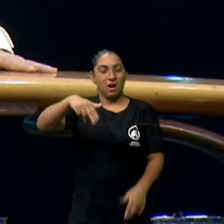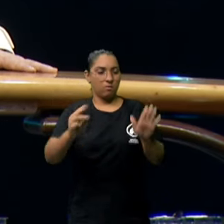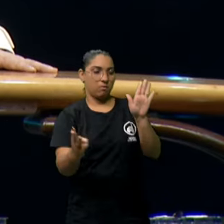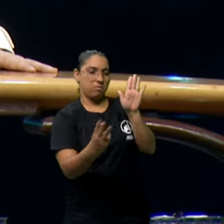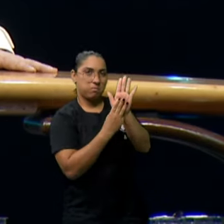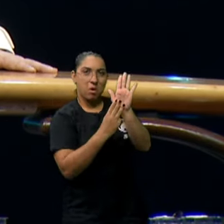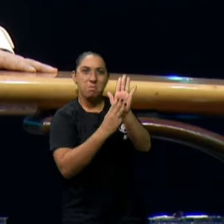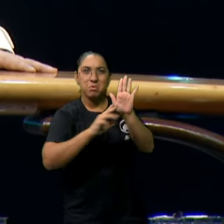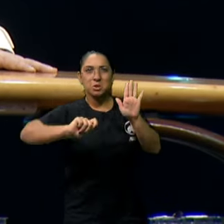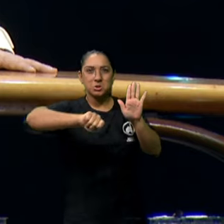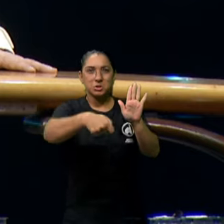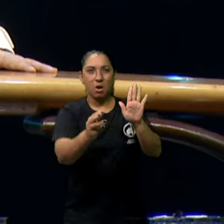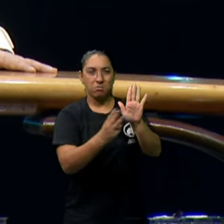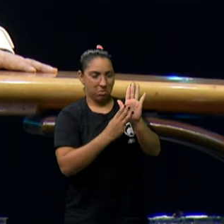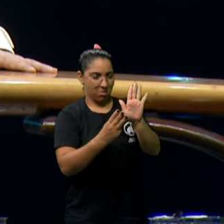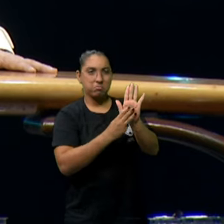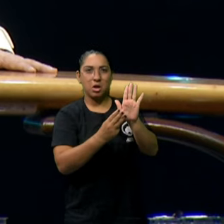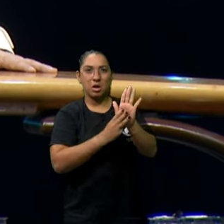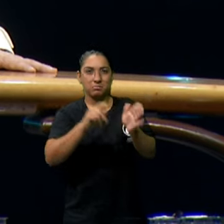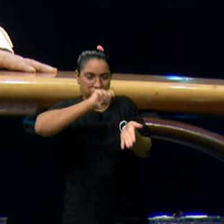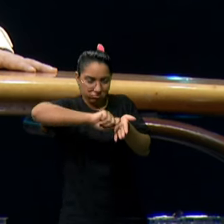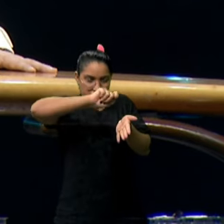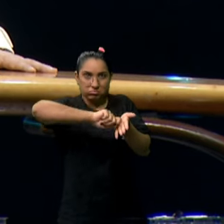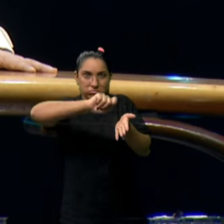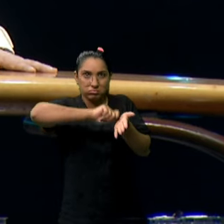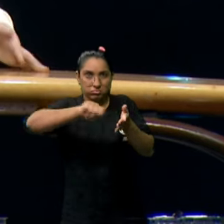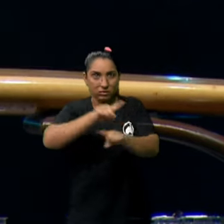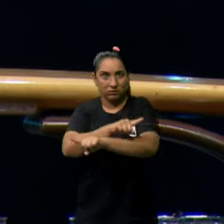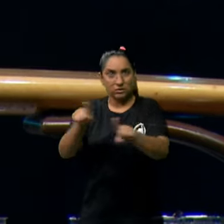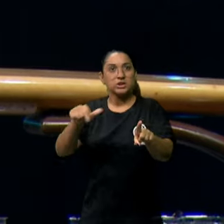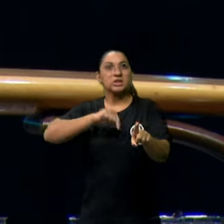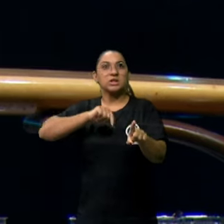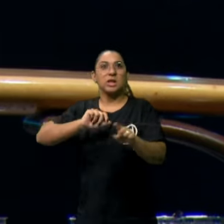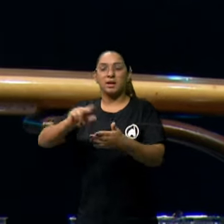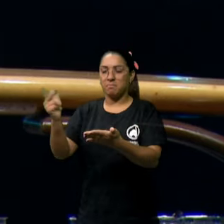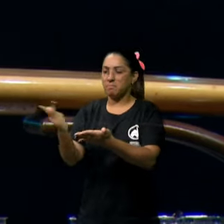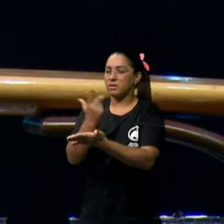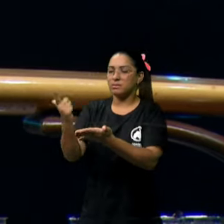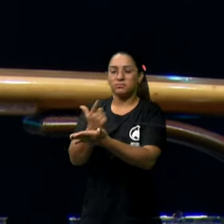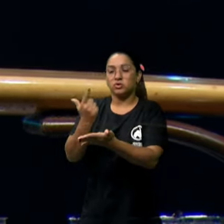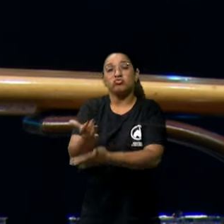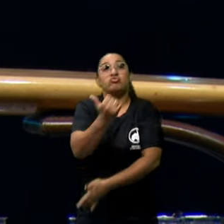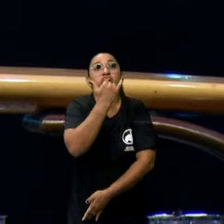vocês que gostam o homem nem abriu a Bíblia